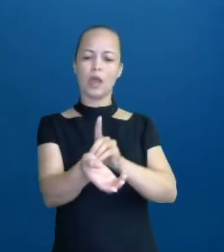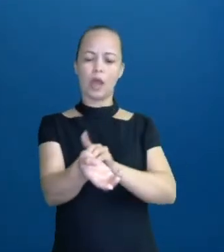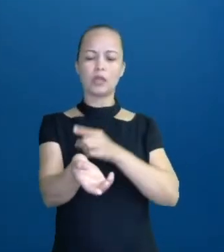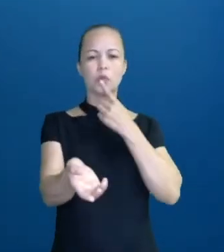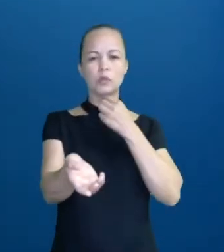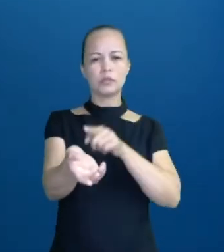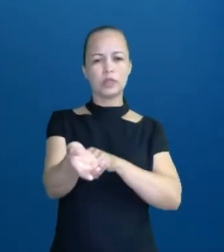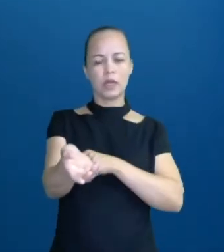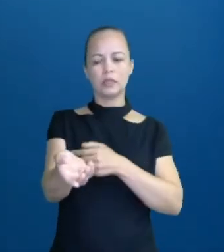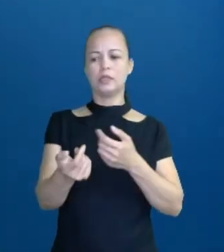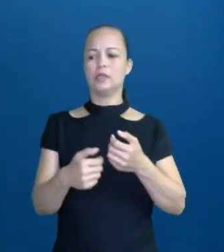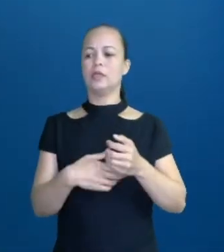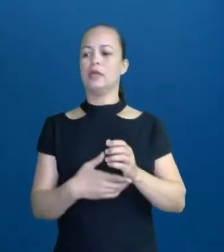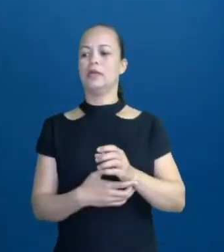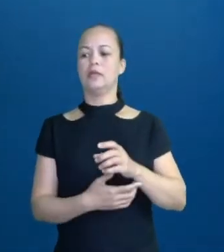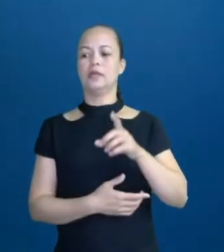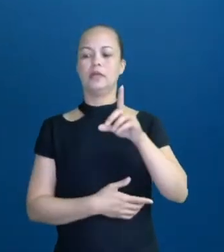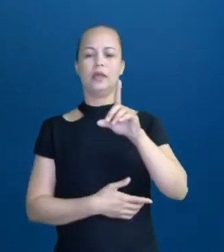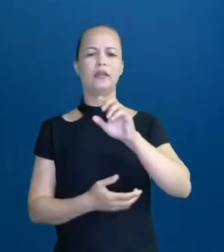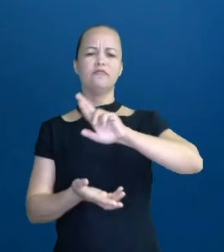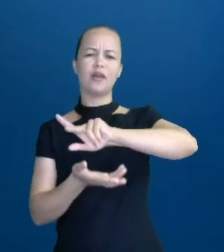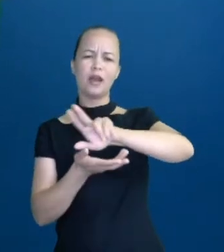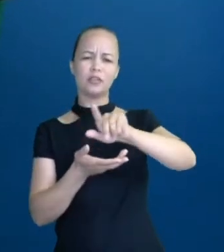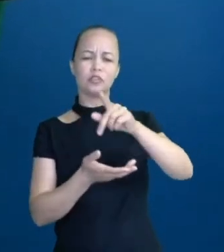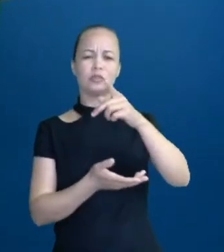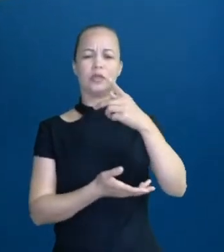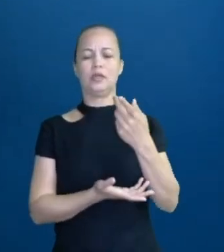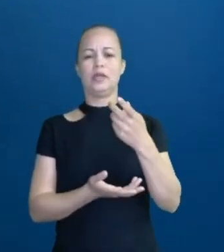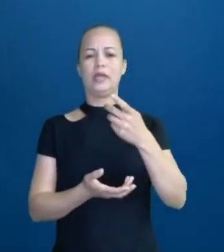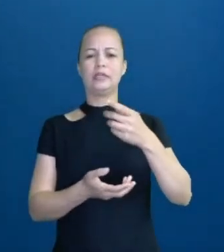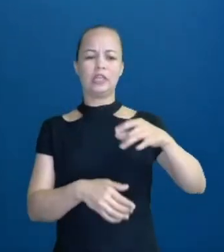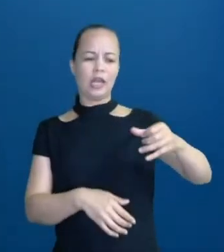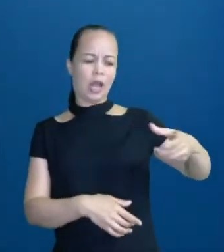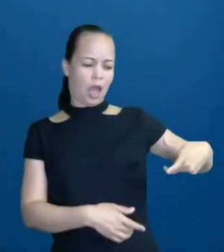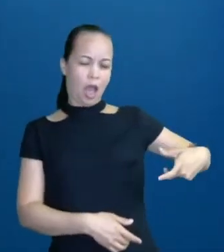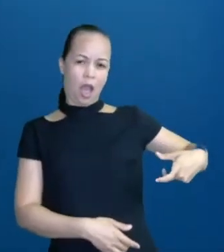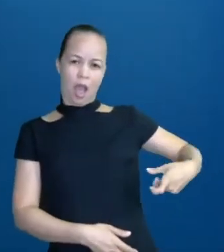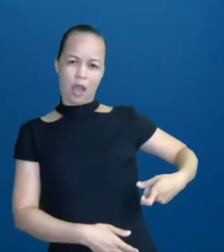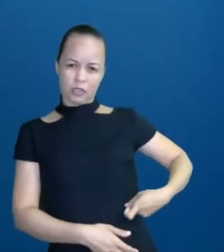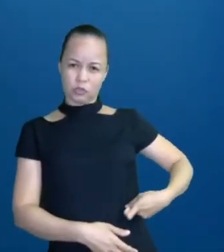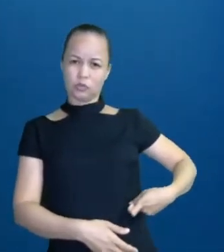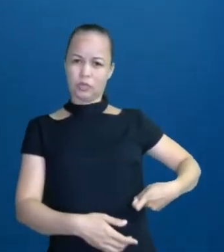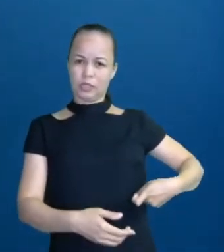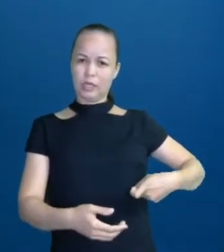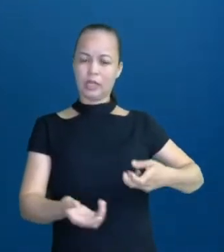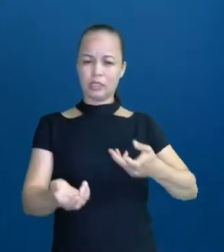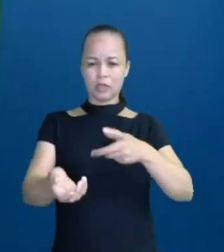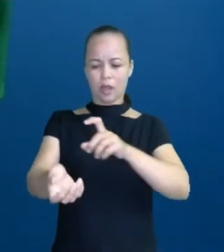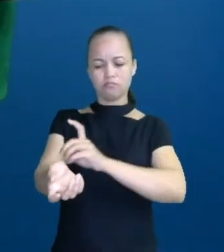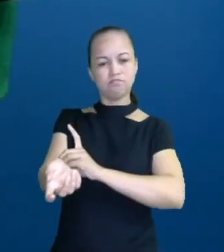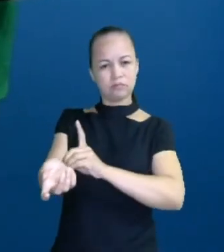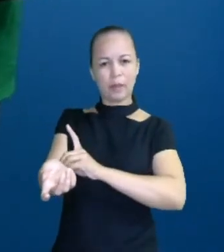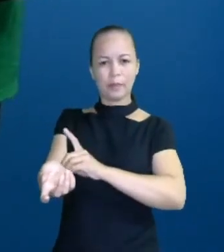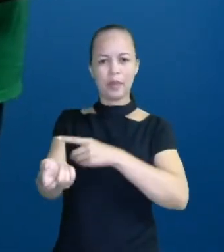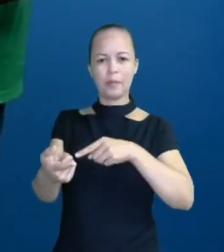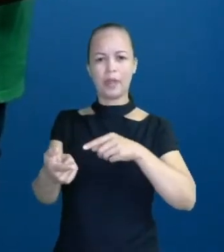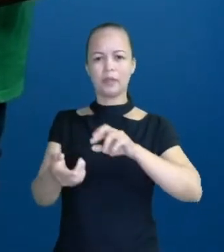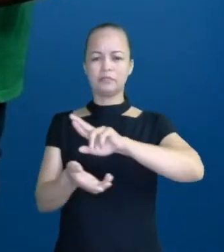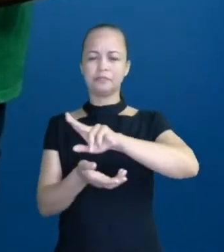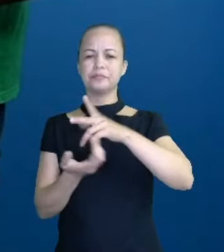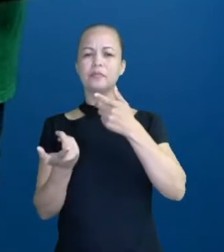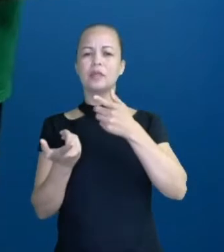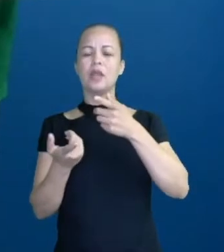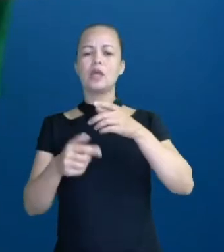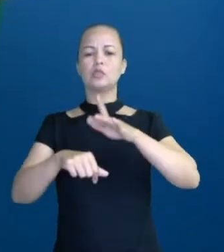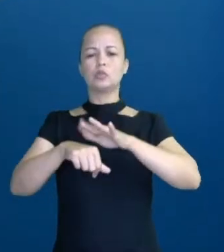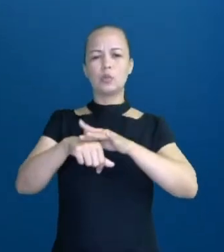dislipidemias, hipertensão arterial, resistência à insulina, né, que está associada lá com o problema da diabetes, doenças